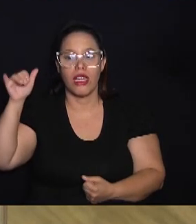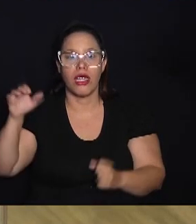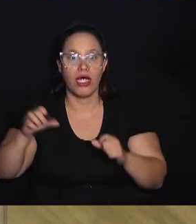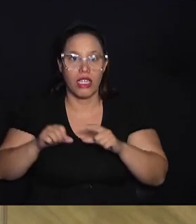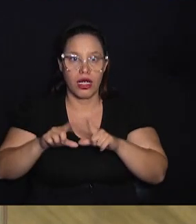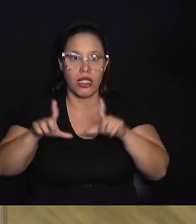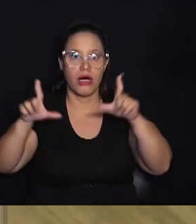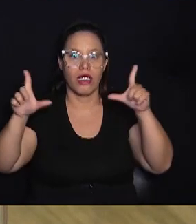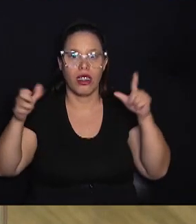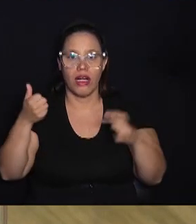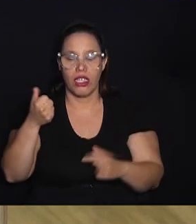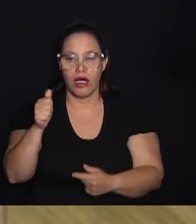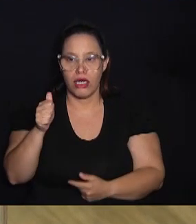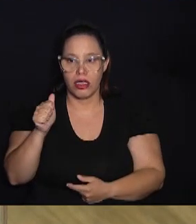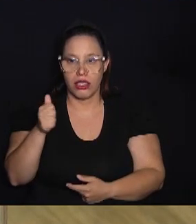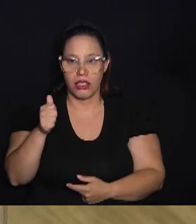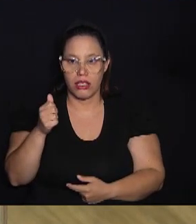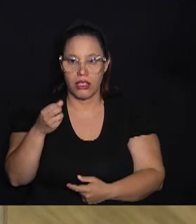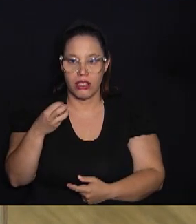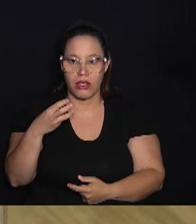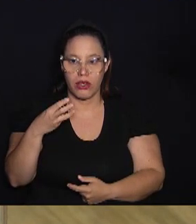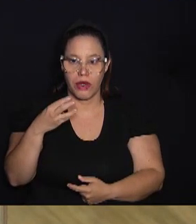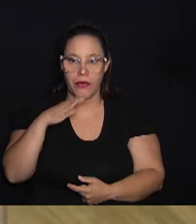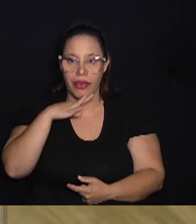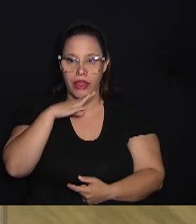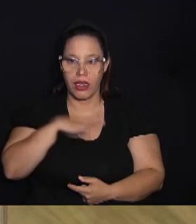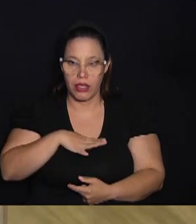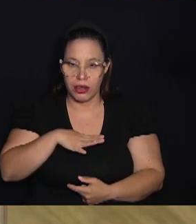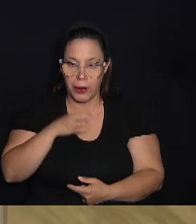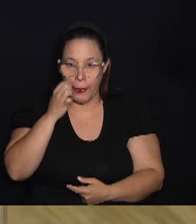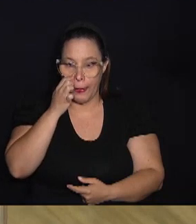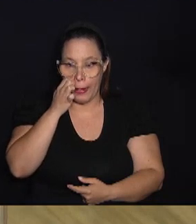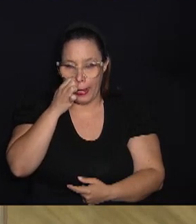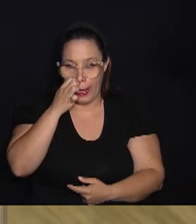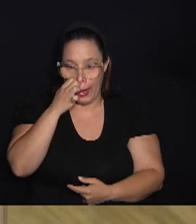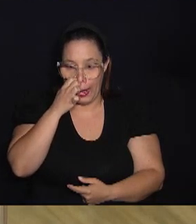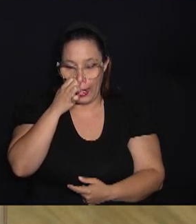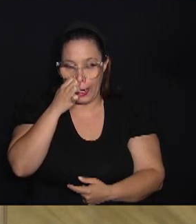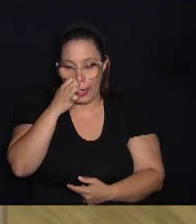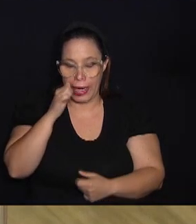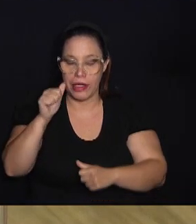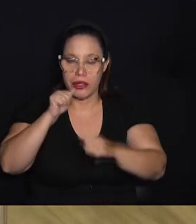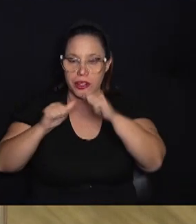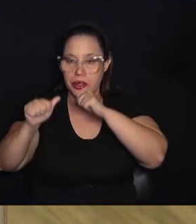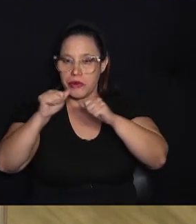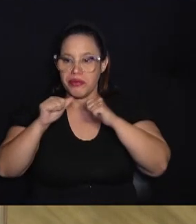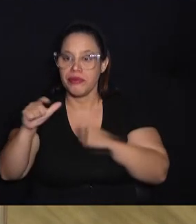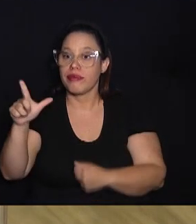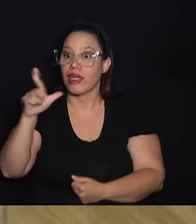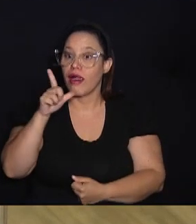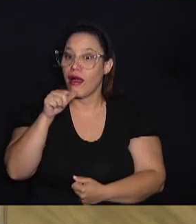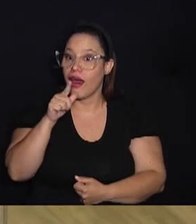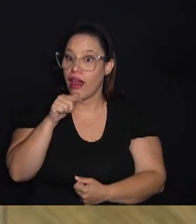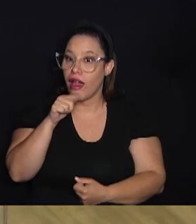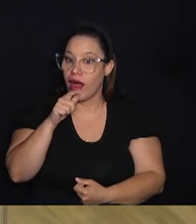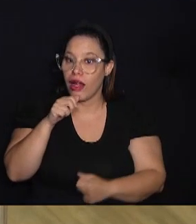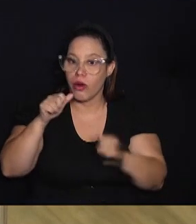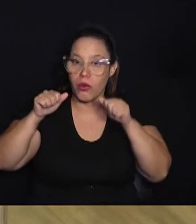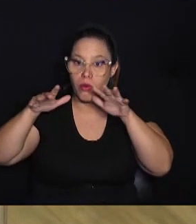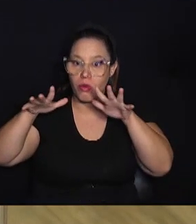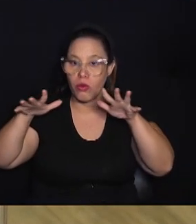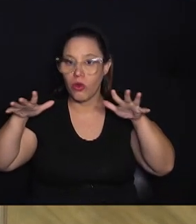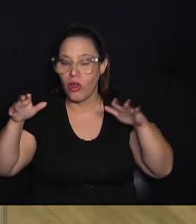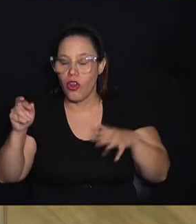entre as 11 e as 3 da tarde 11 da manhã e à 3 da tarde consumir água à vontade umidificar o ambiente com